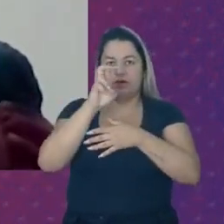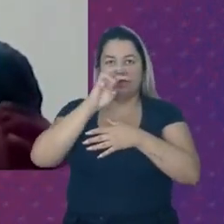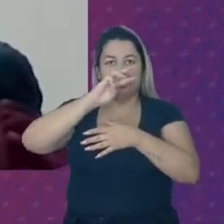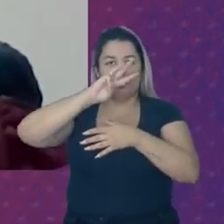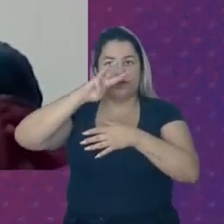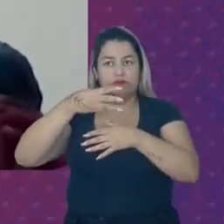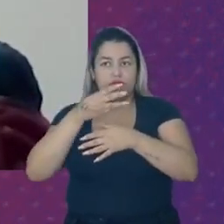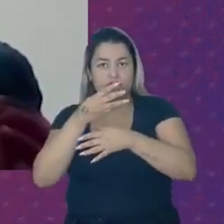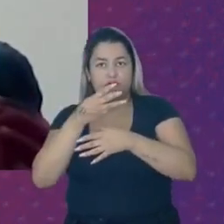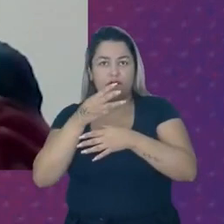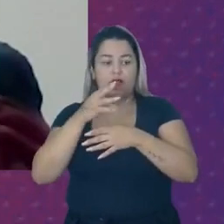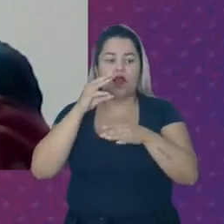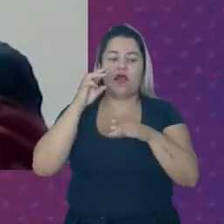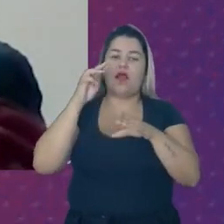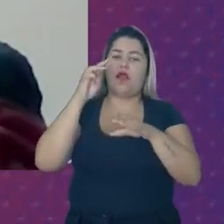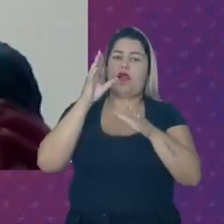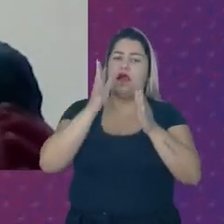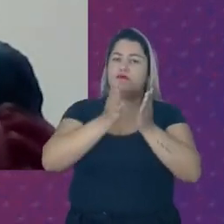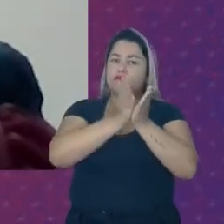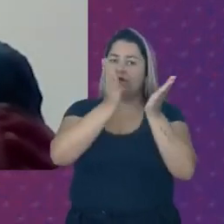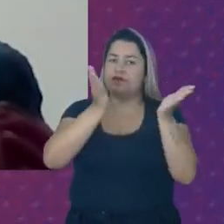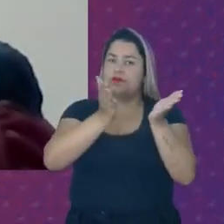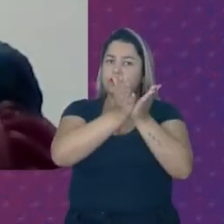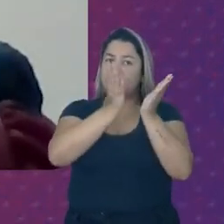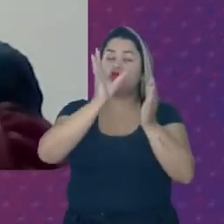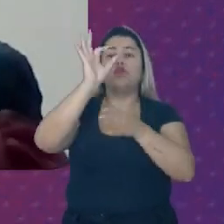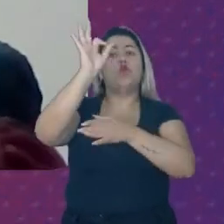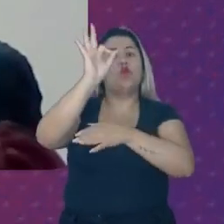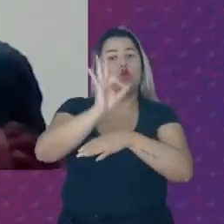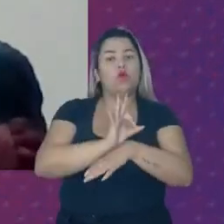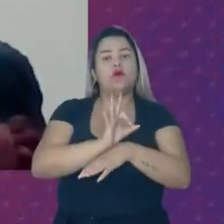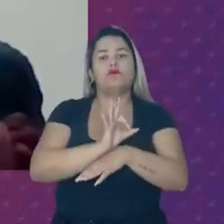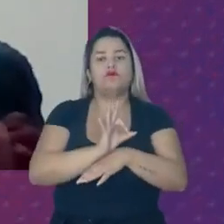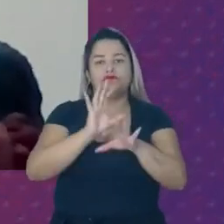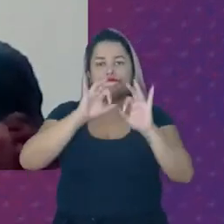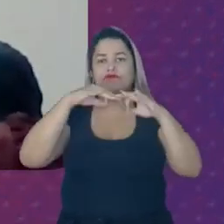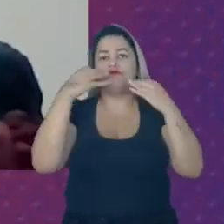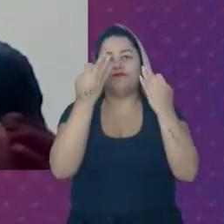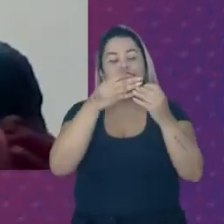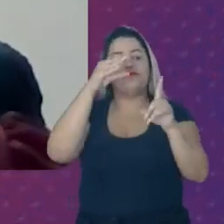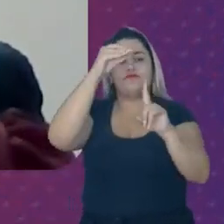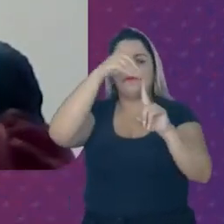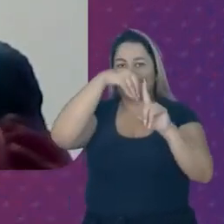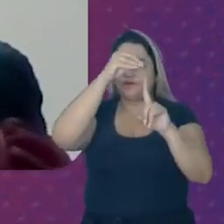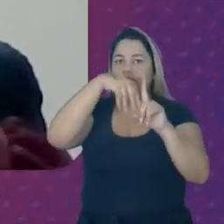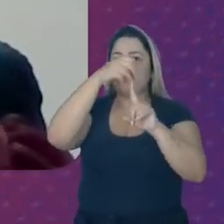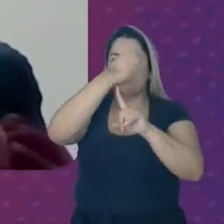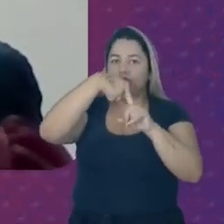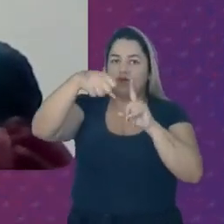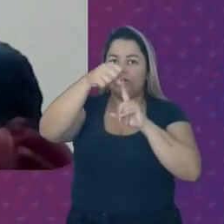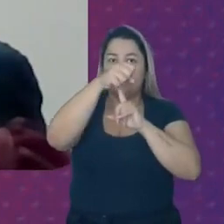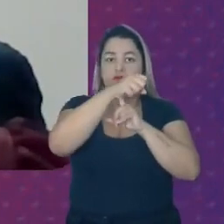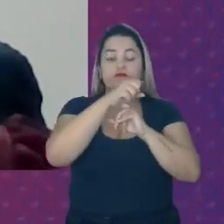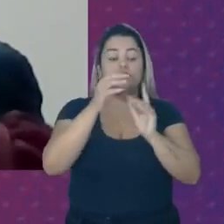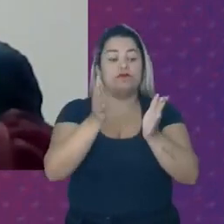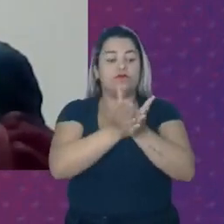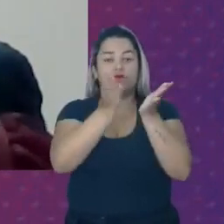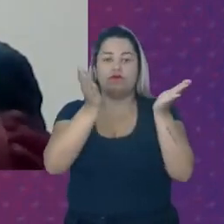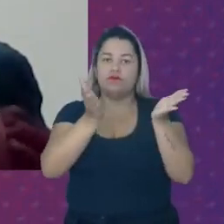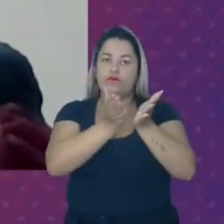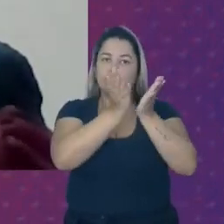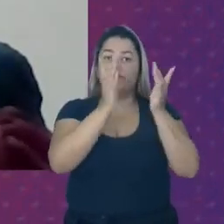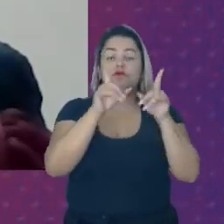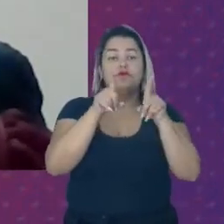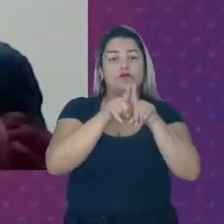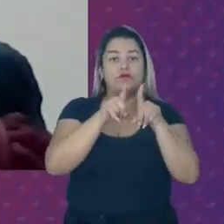da miséria. No meu município, eu tenho um índice alto de famílias em vulnerabilidade social, em extrema pobreza,